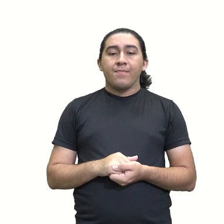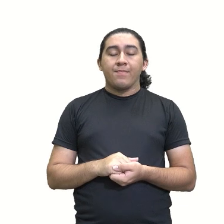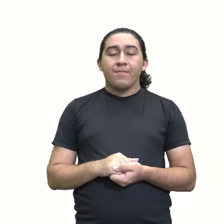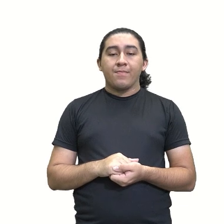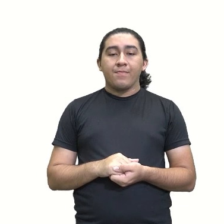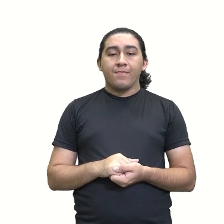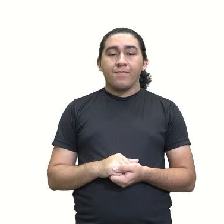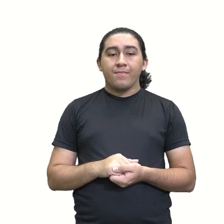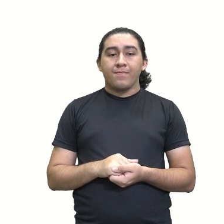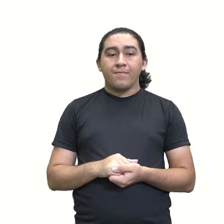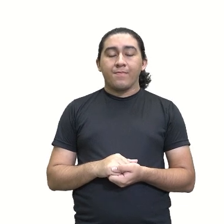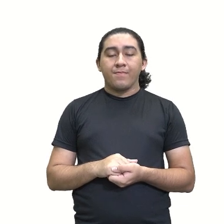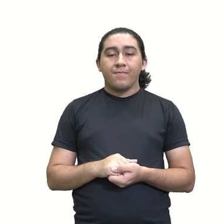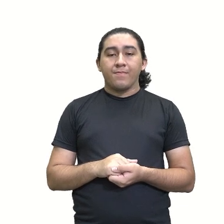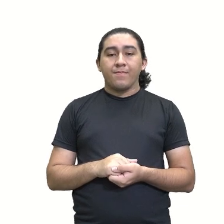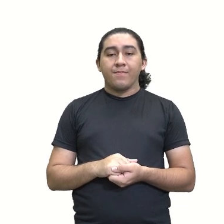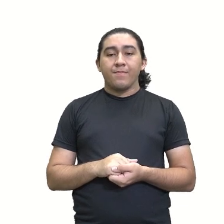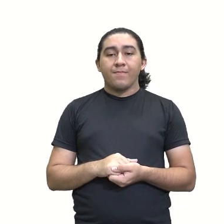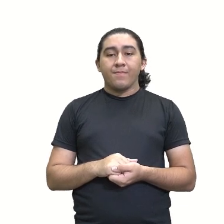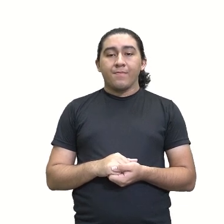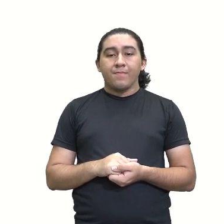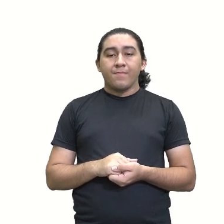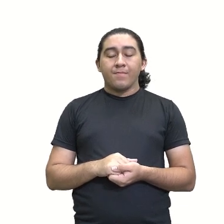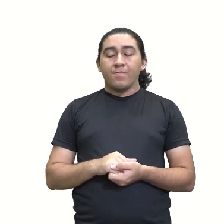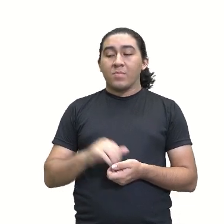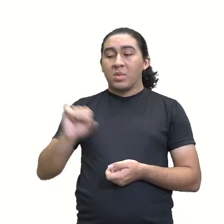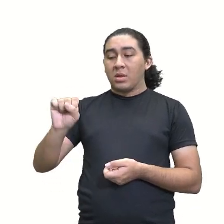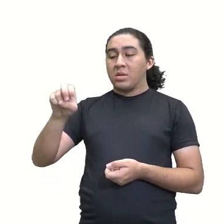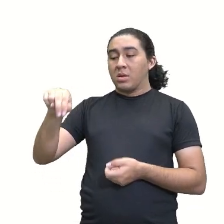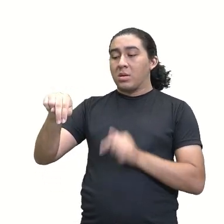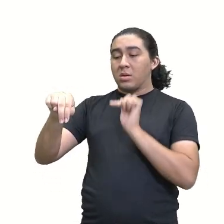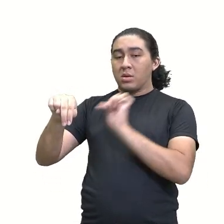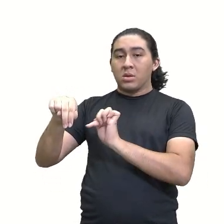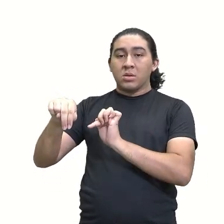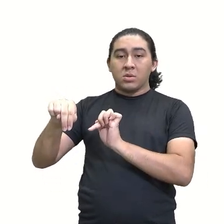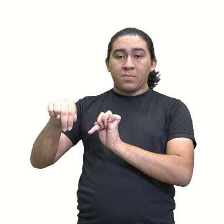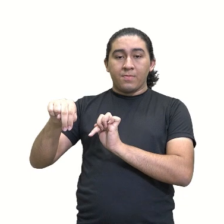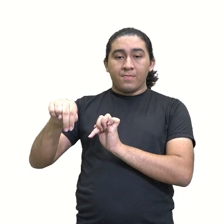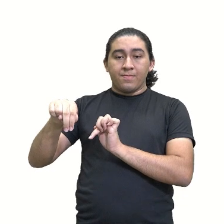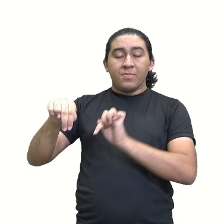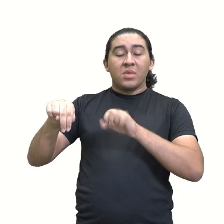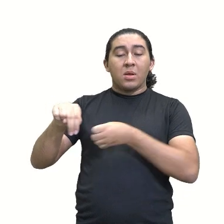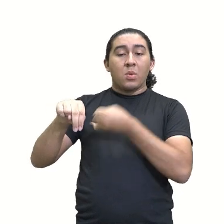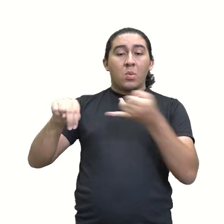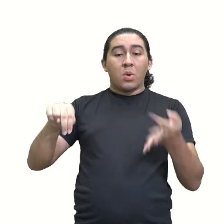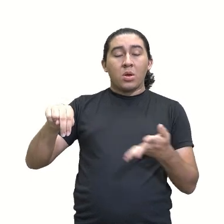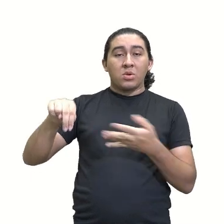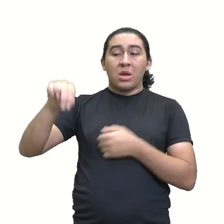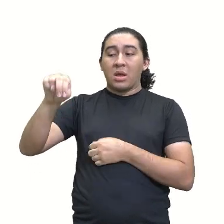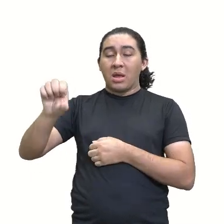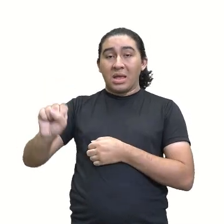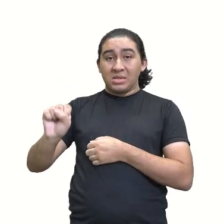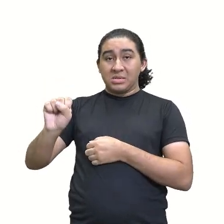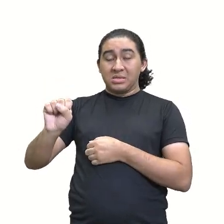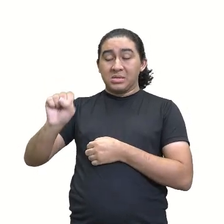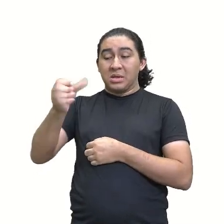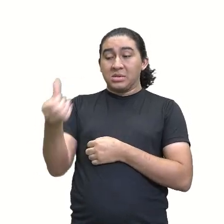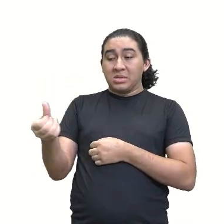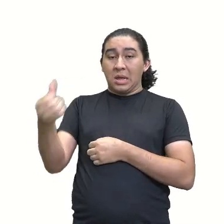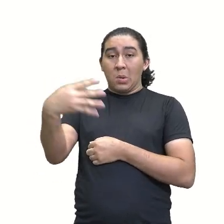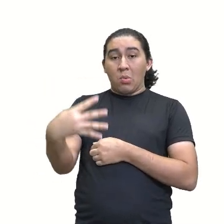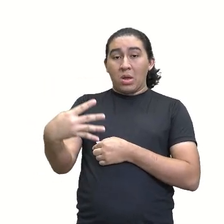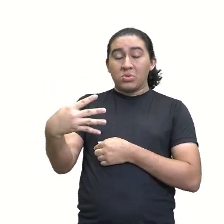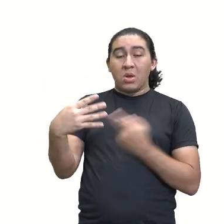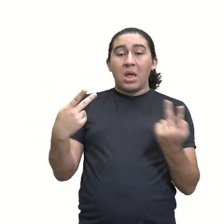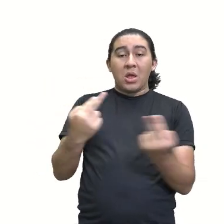cor, nós teremos, então, que Sn, a soma de 64 casas, vai ser igual